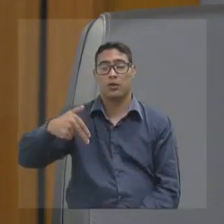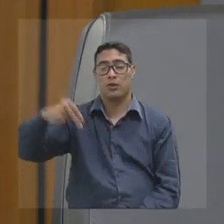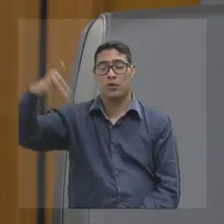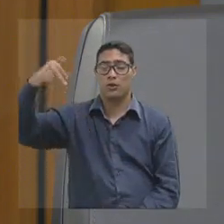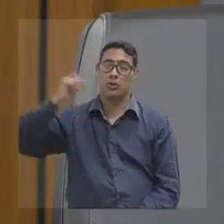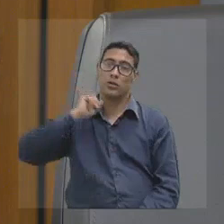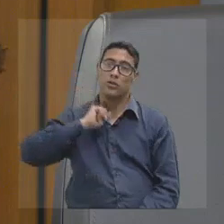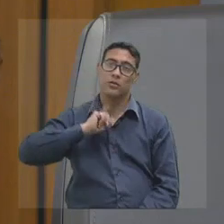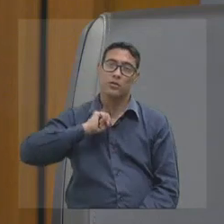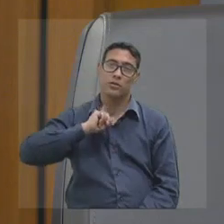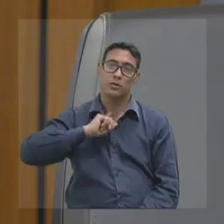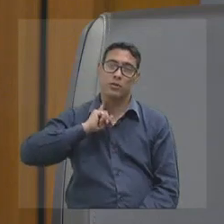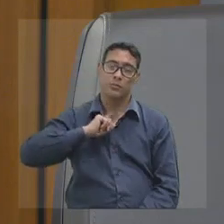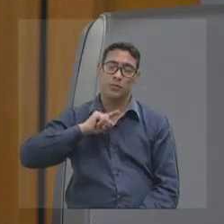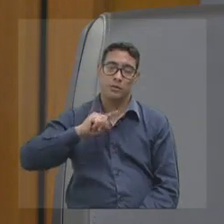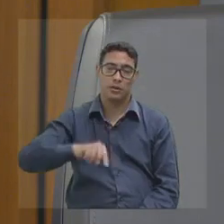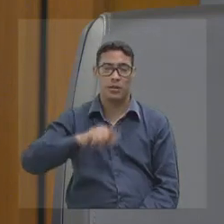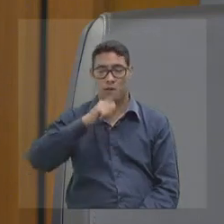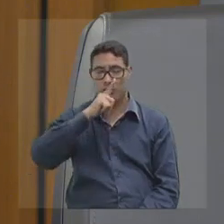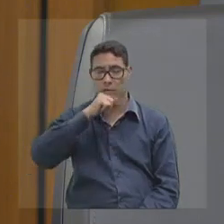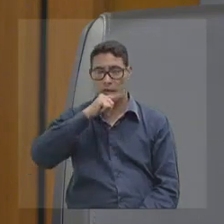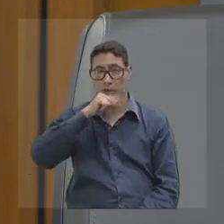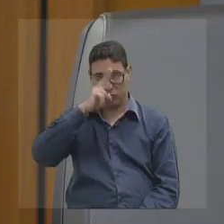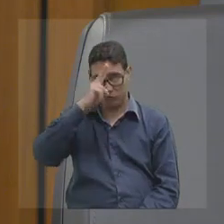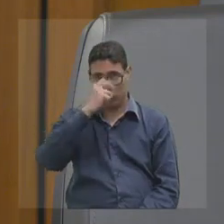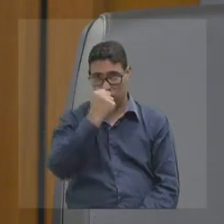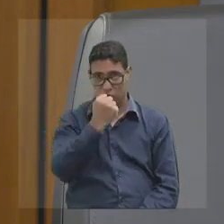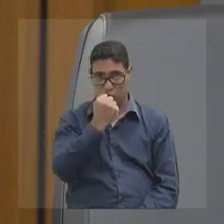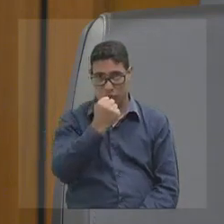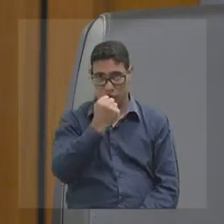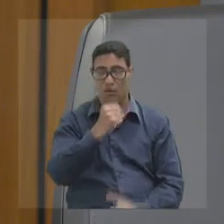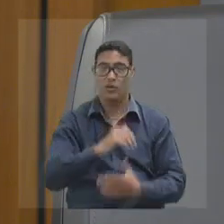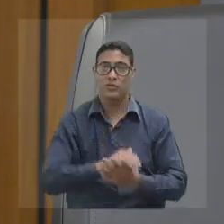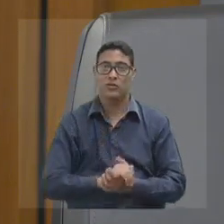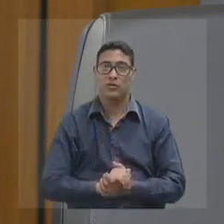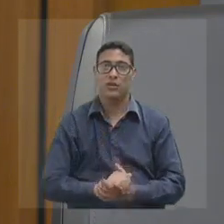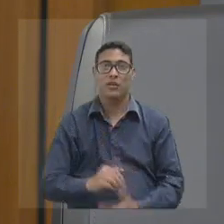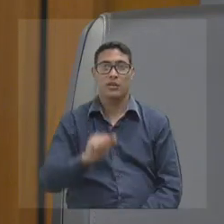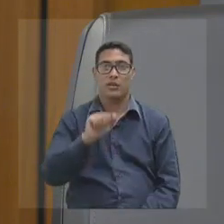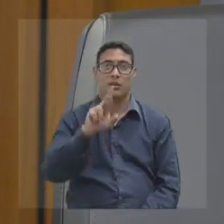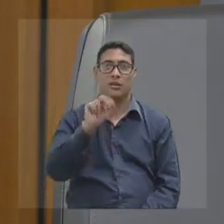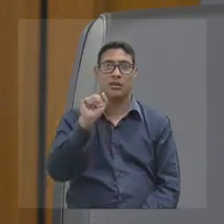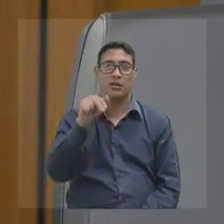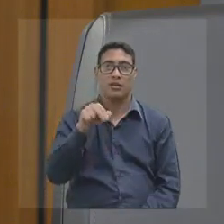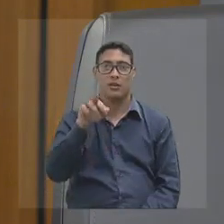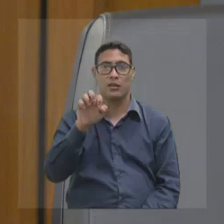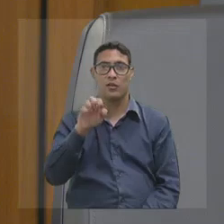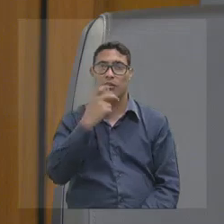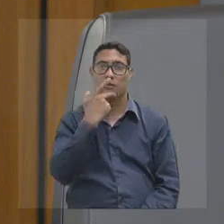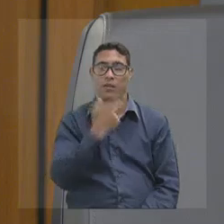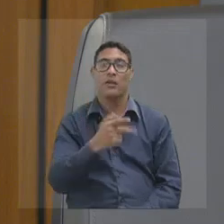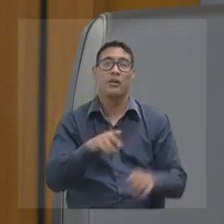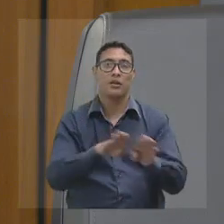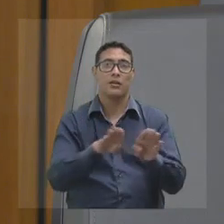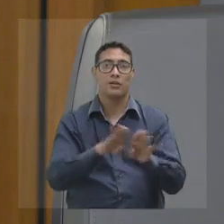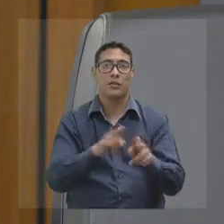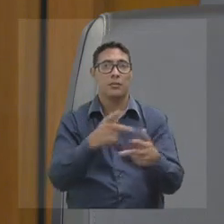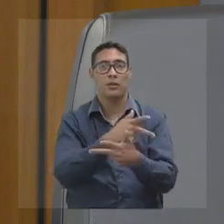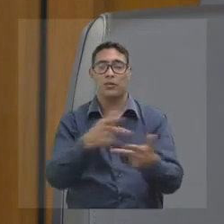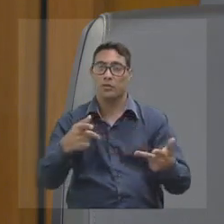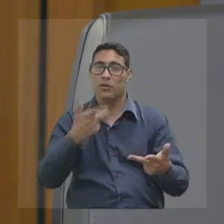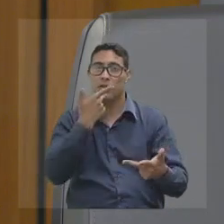da Terra e da água são muito fortes inclusive queria que o aranço nosso colega pudesse também escutar as questões que ele tá trazendo